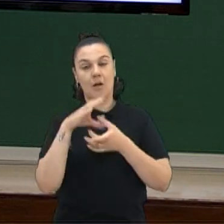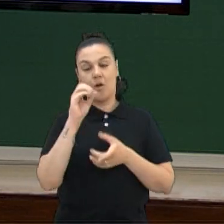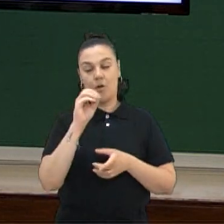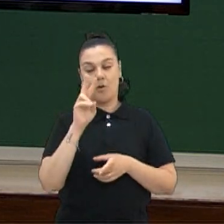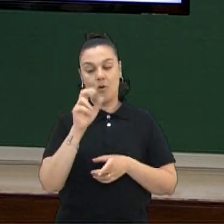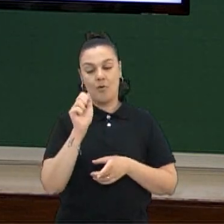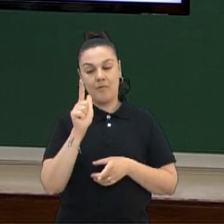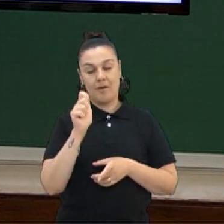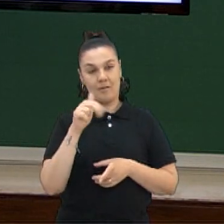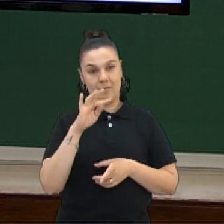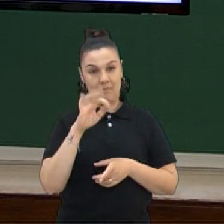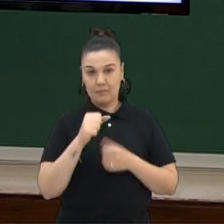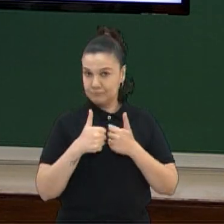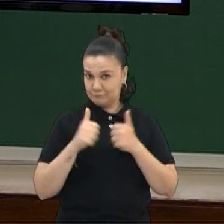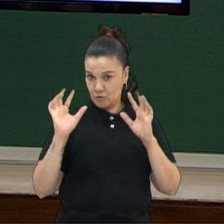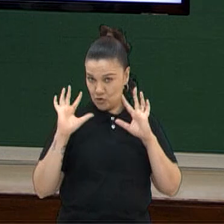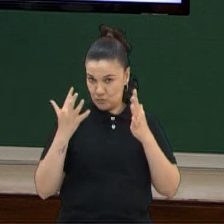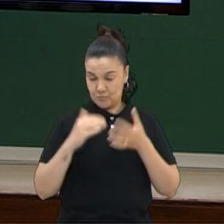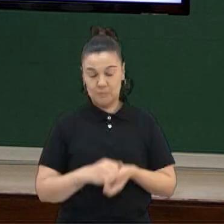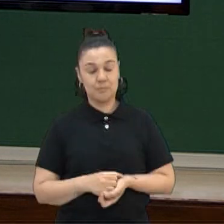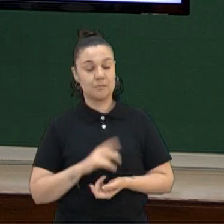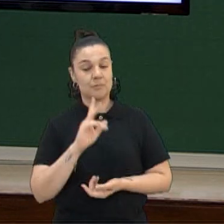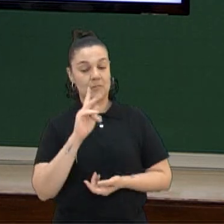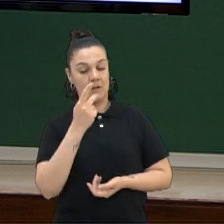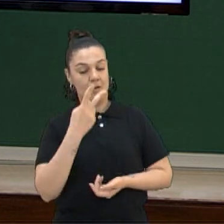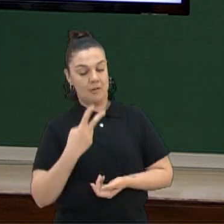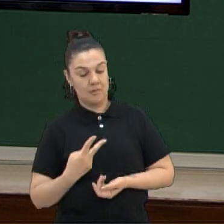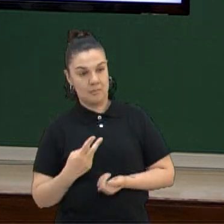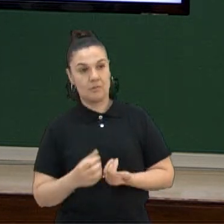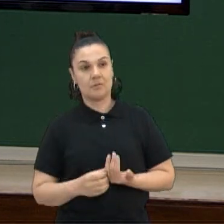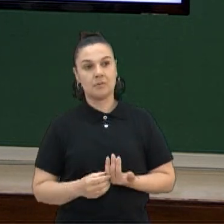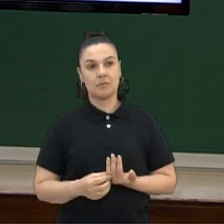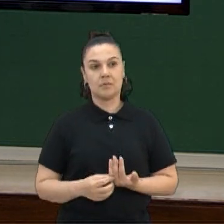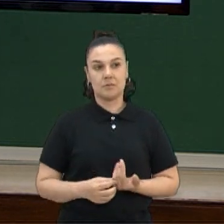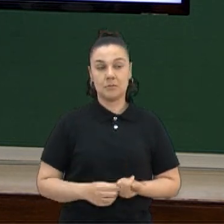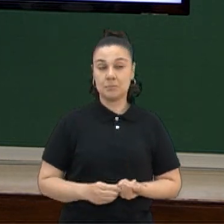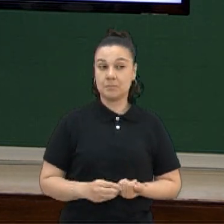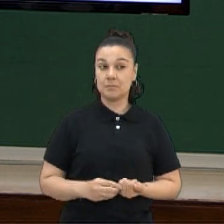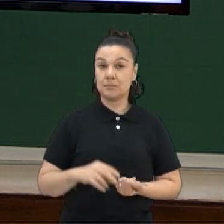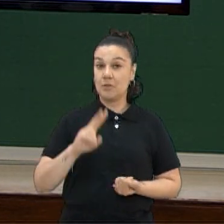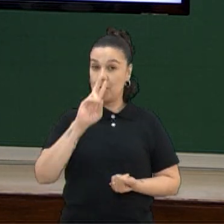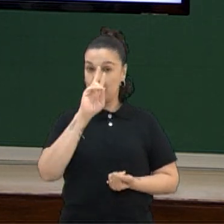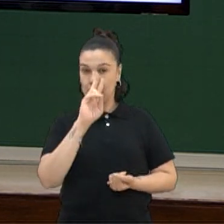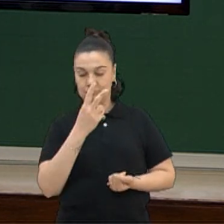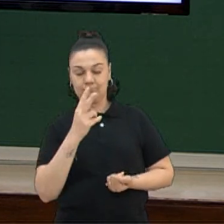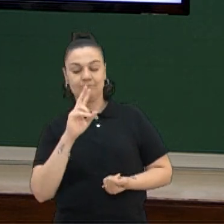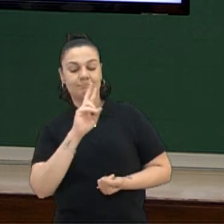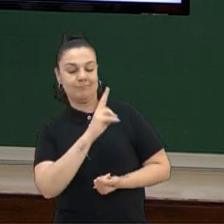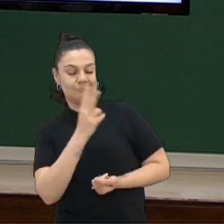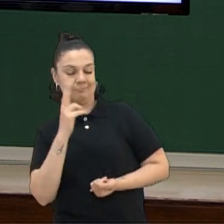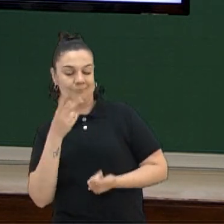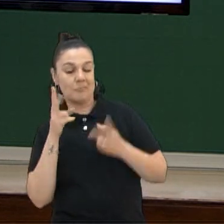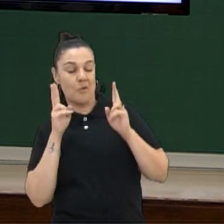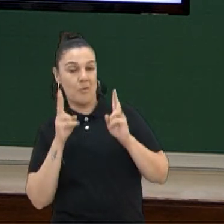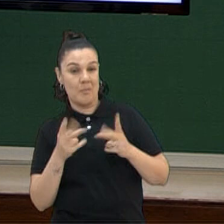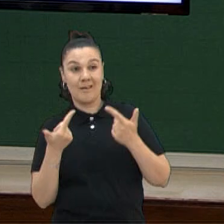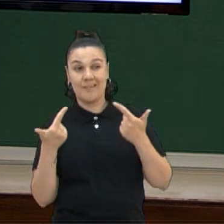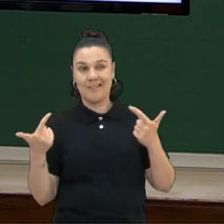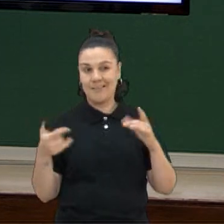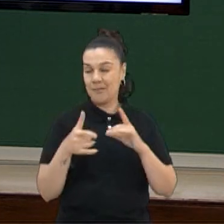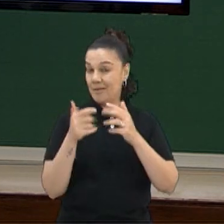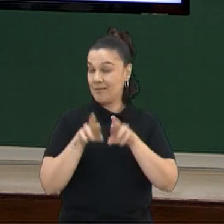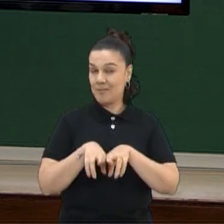covalente. Show? H2, uma molécula diatômica, 2 átomos do mesmo elemento. Não